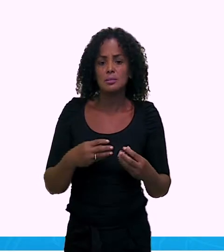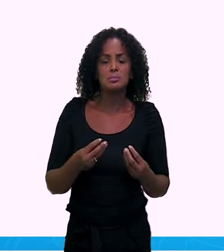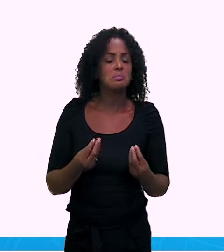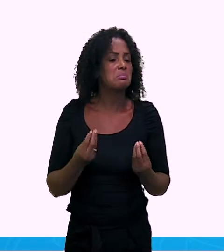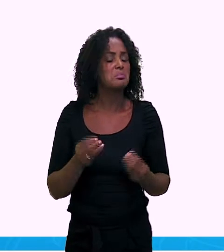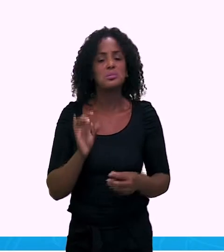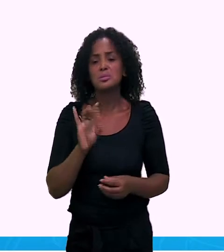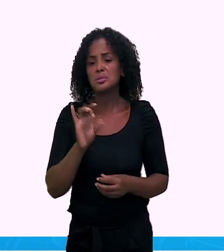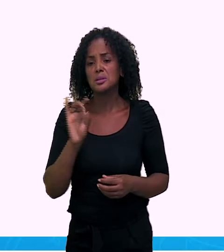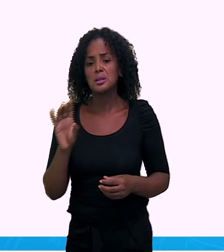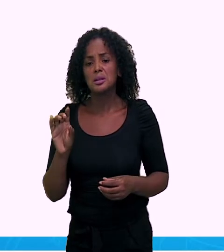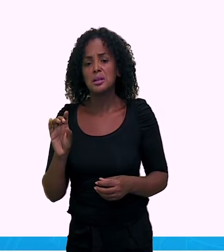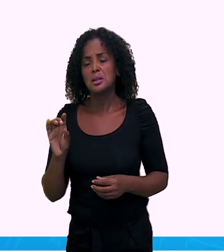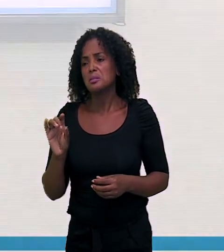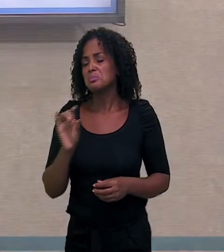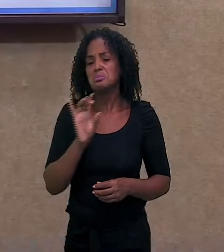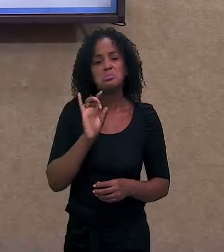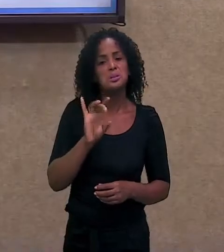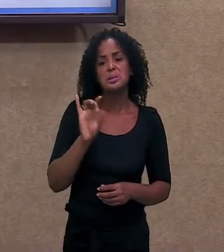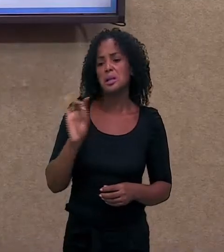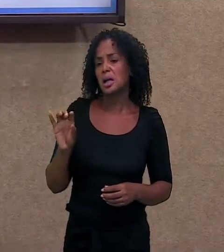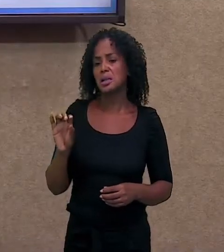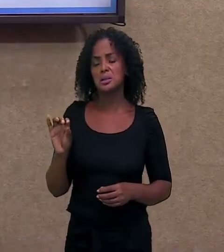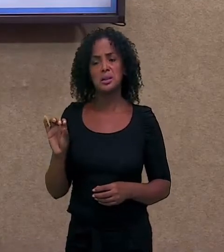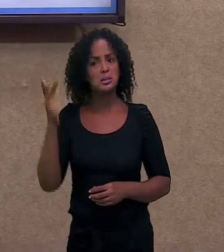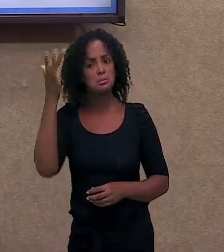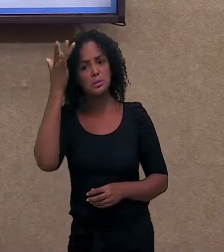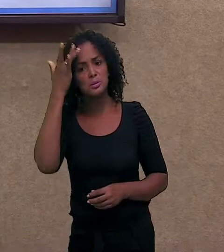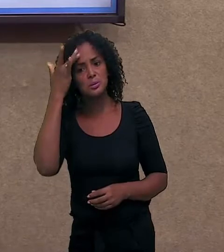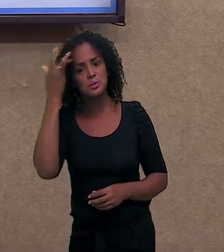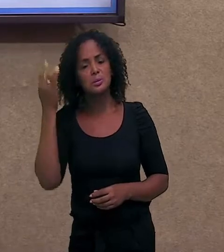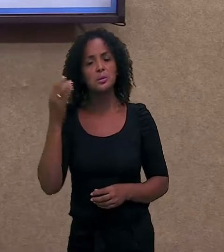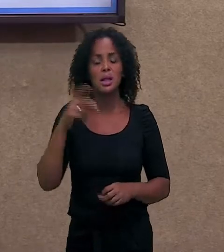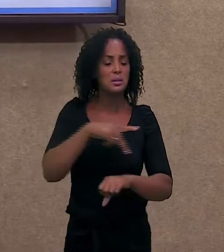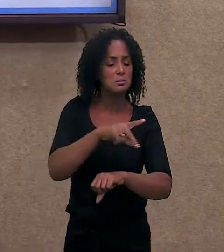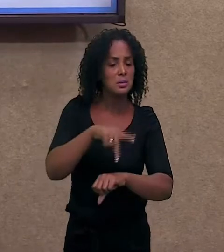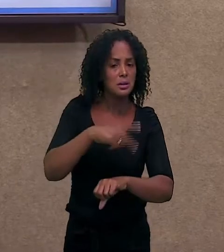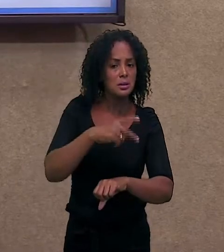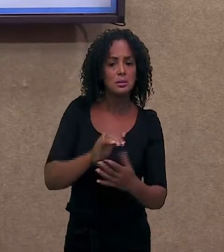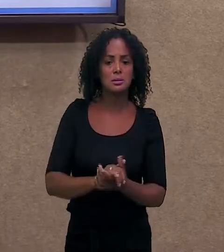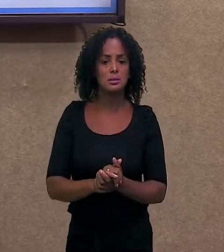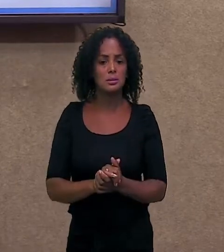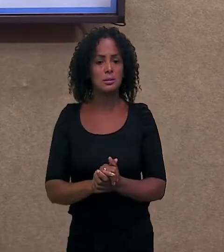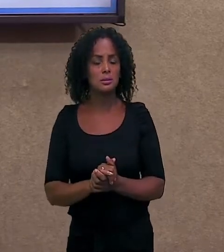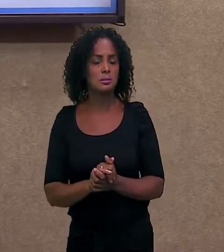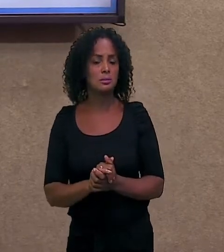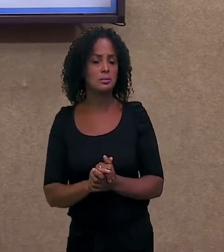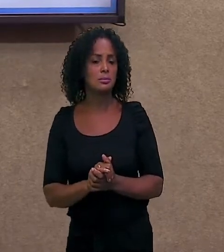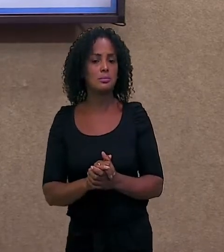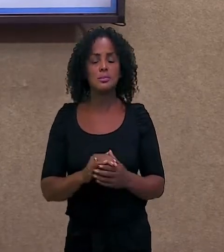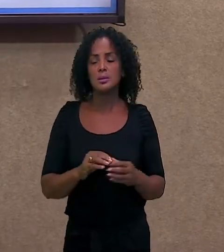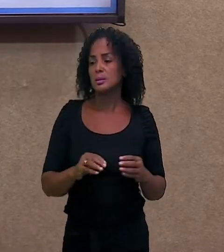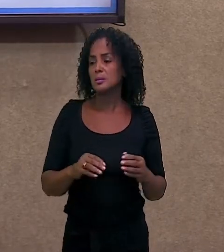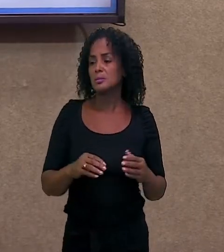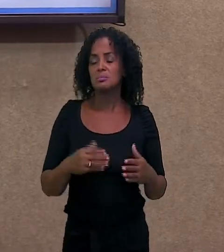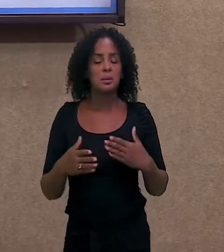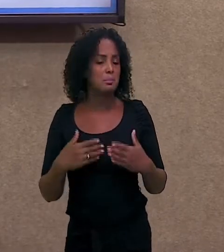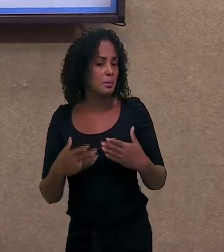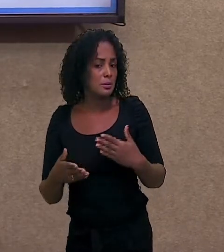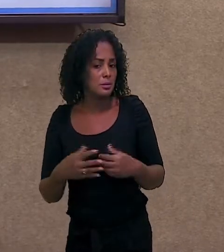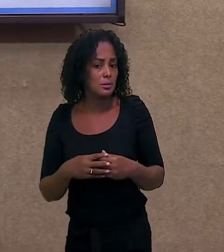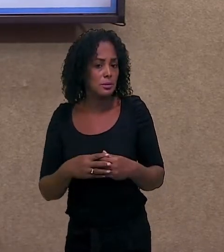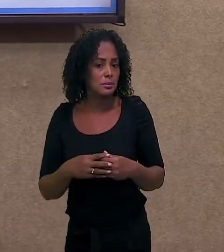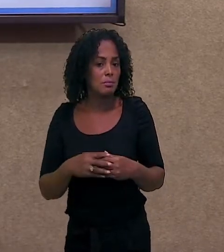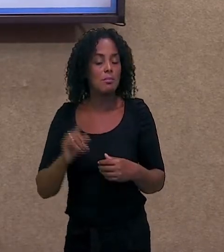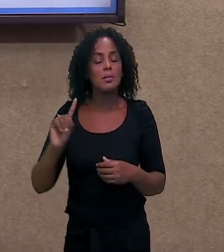cada povo e época. Então, em determinada situação, a gente vai ver uma forma de contagem de tempo